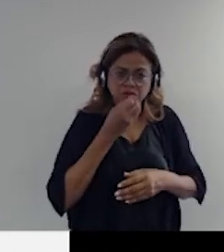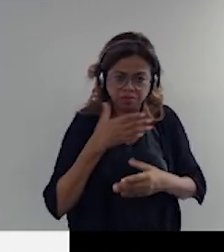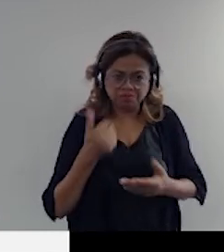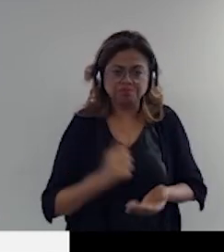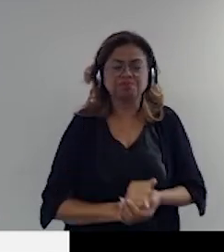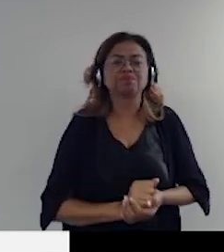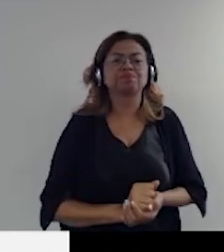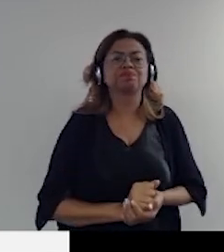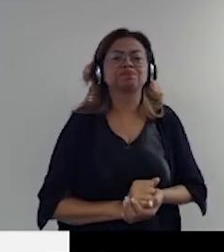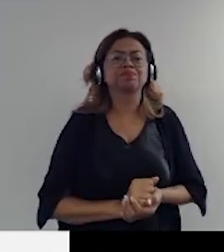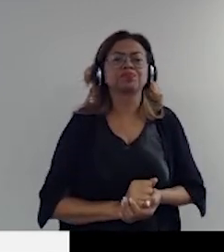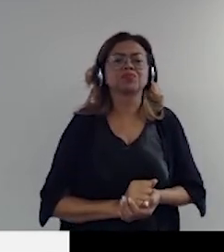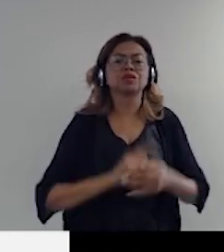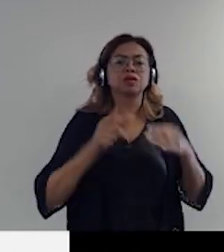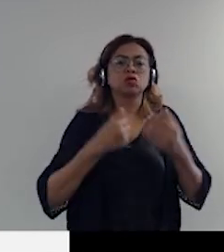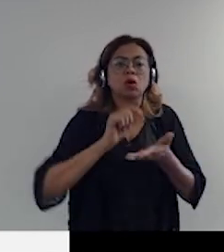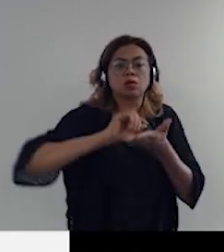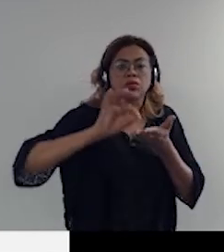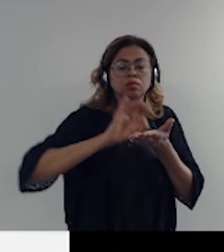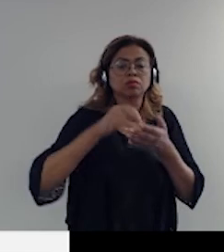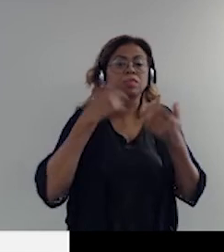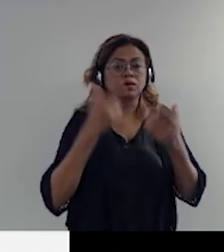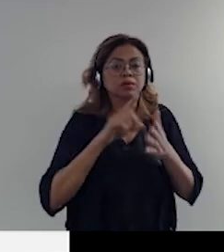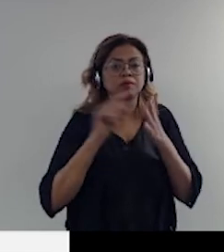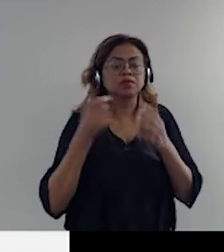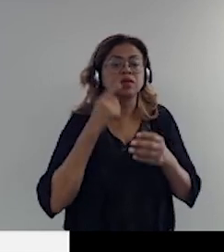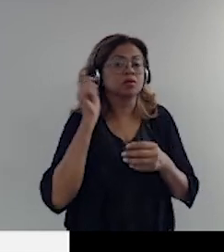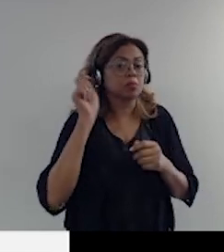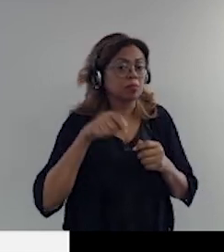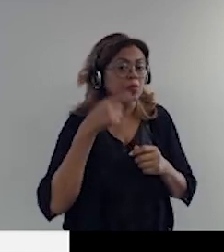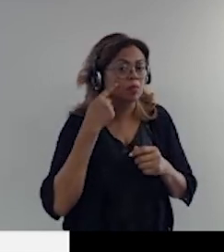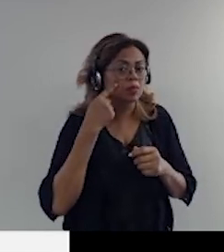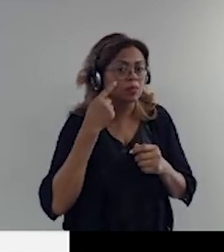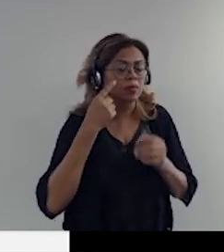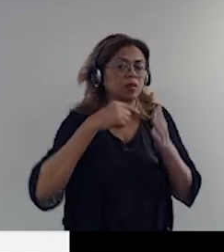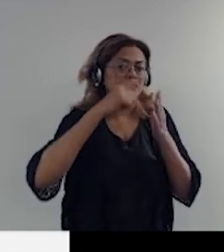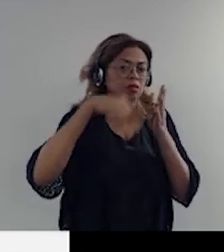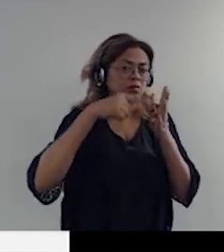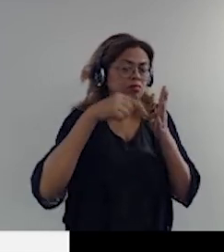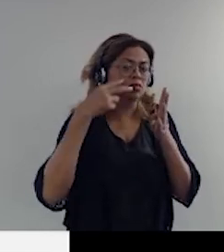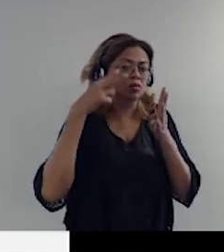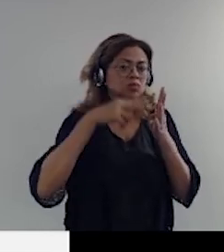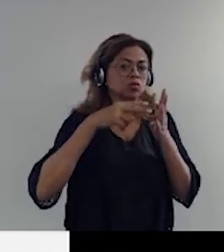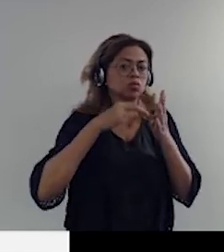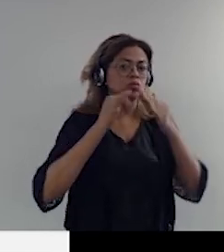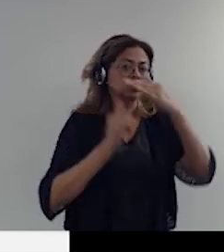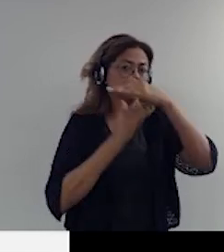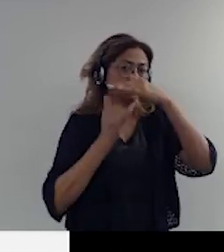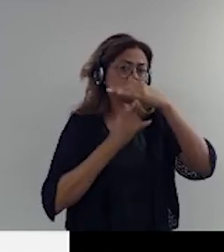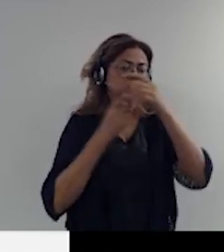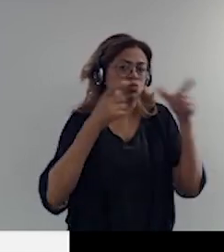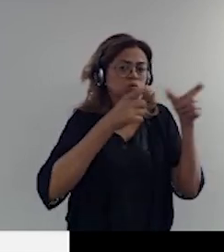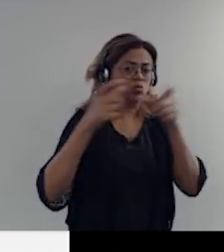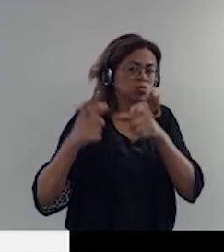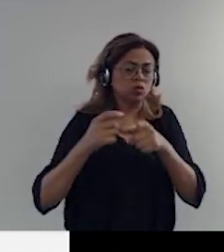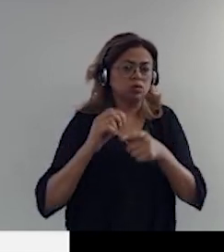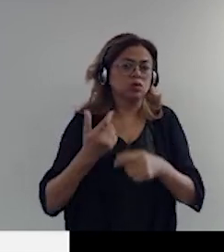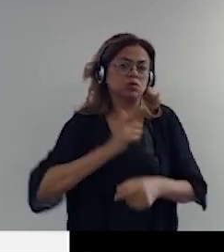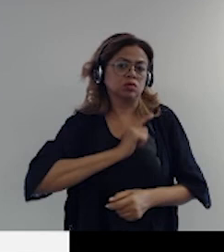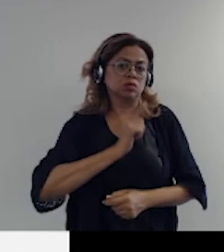E aqui era o que eu queria notar. Vocês podem notar que o setor da indústria onde